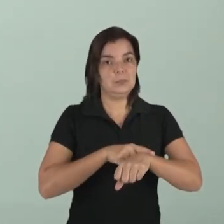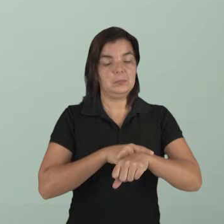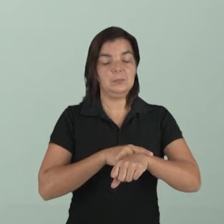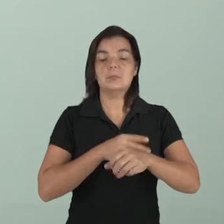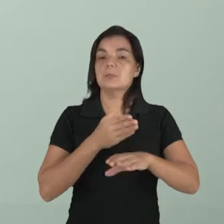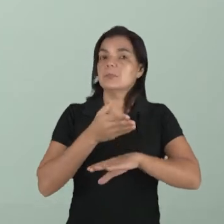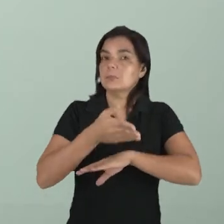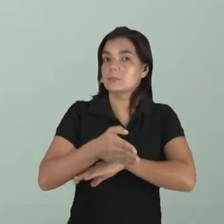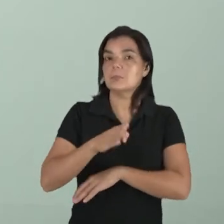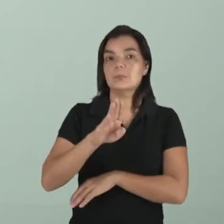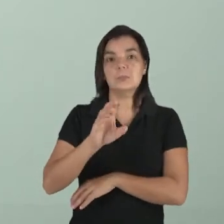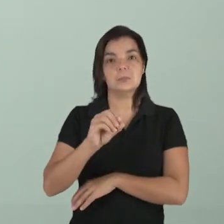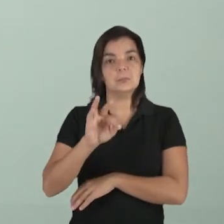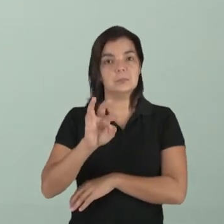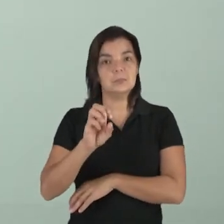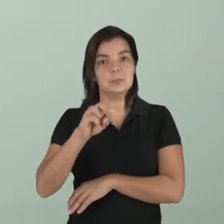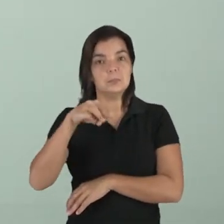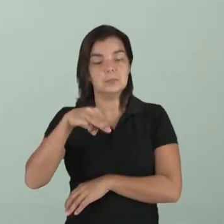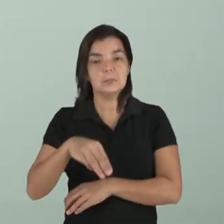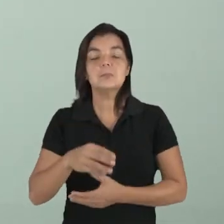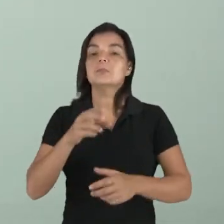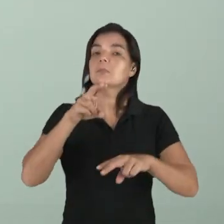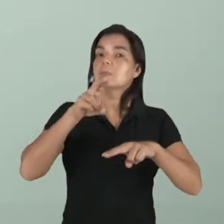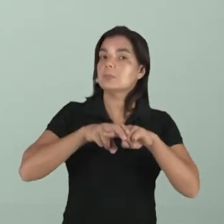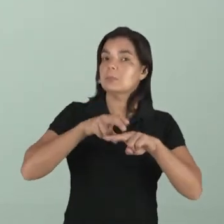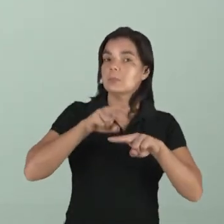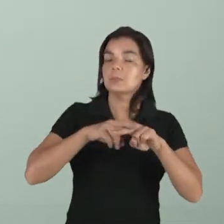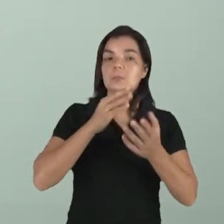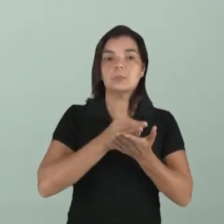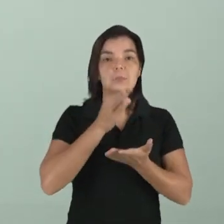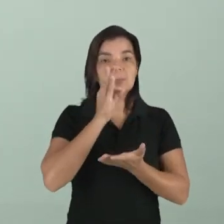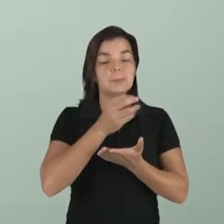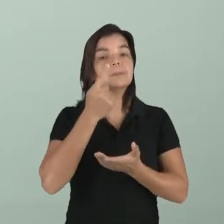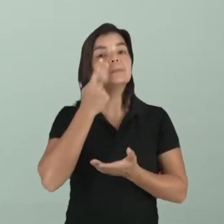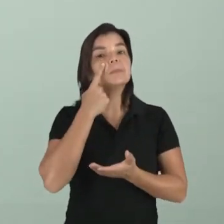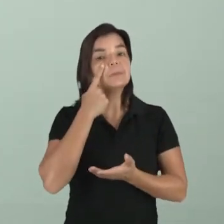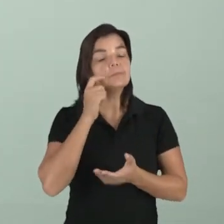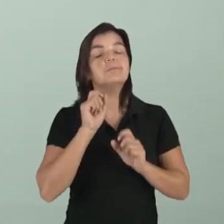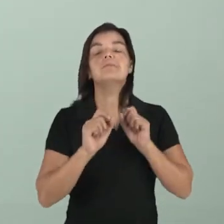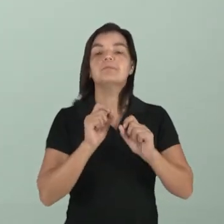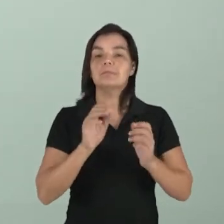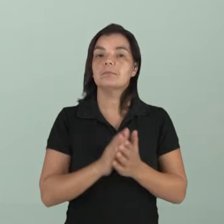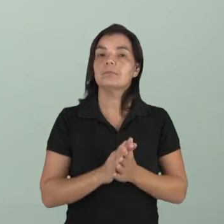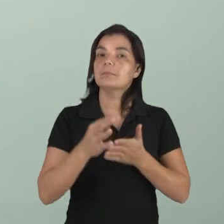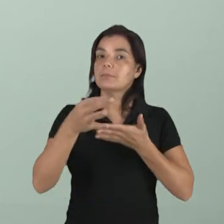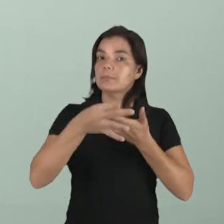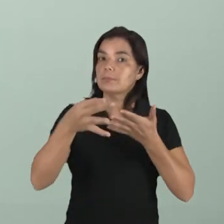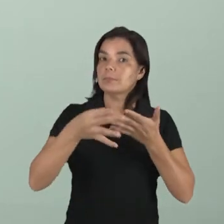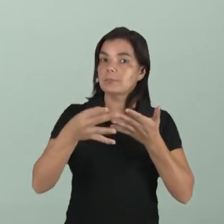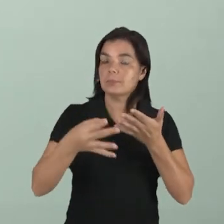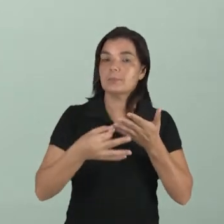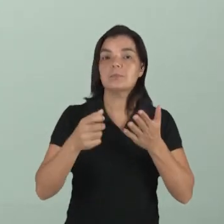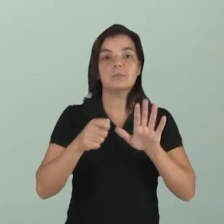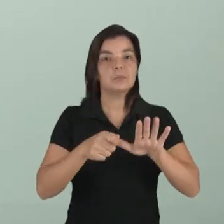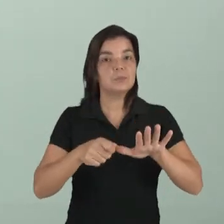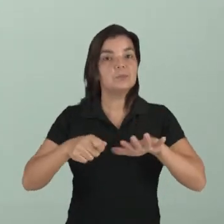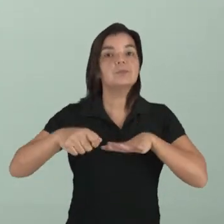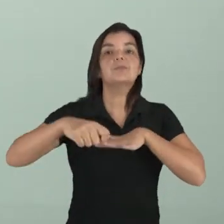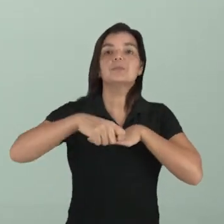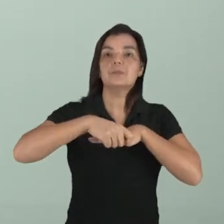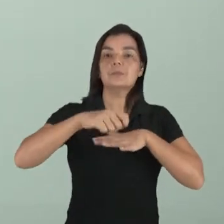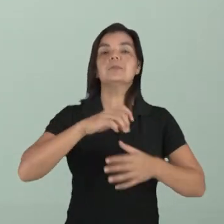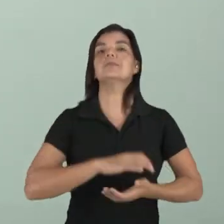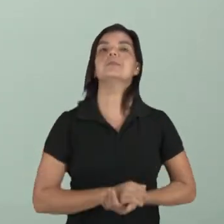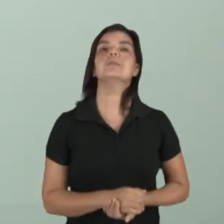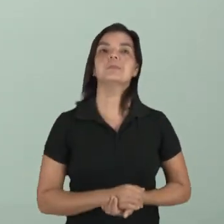no botequim, que ele senta para tomar o café, então aí já vai trazendo esses elementos do enredo. Vamos lá